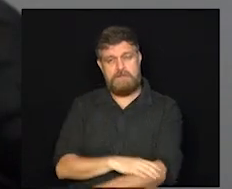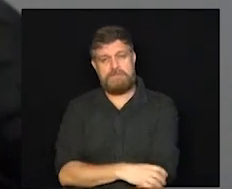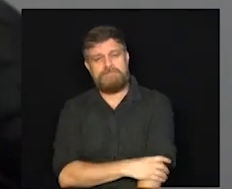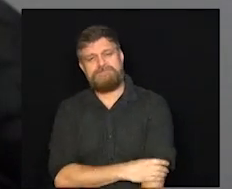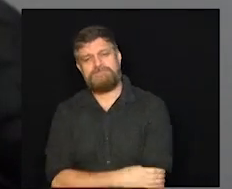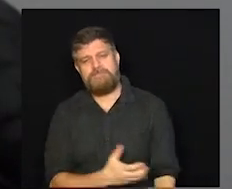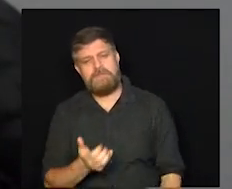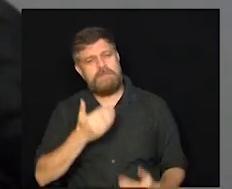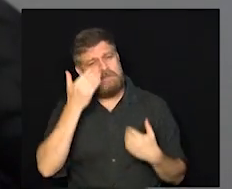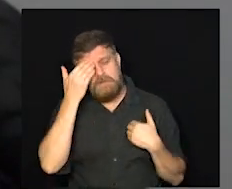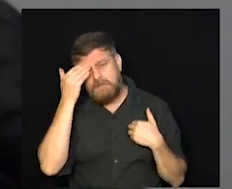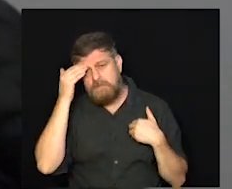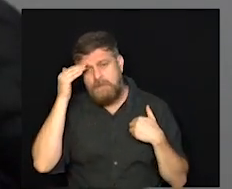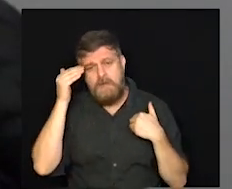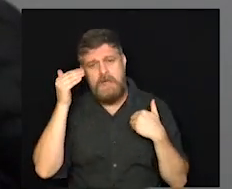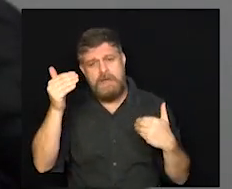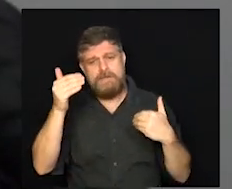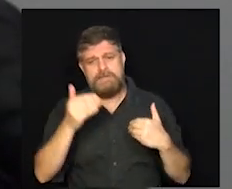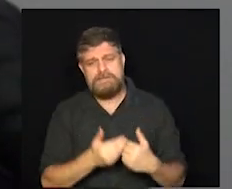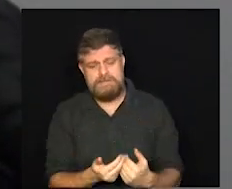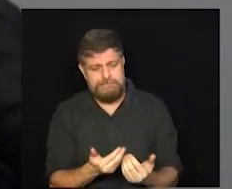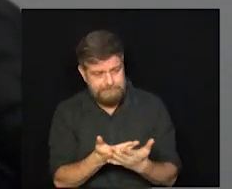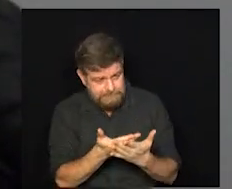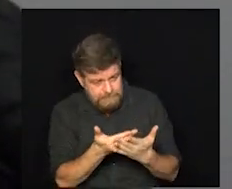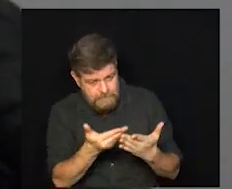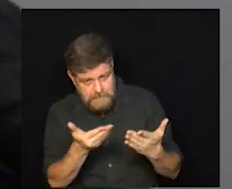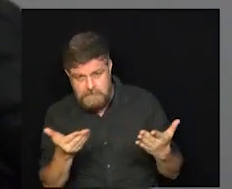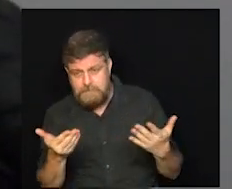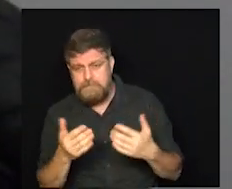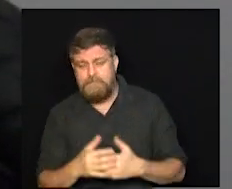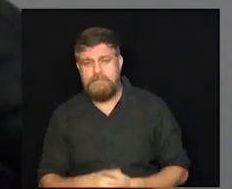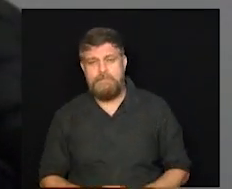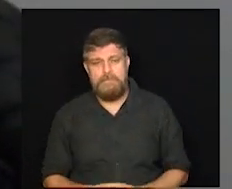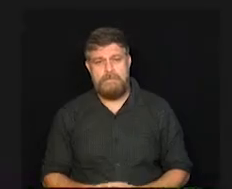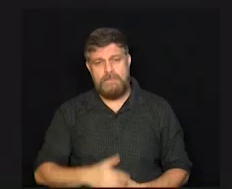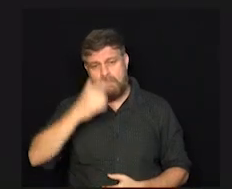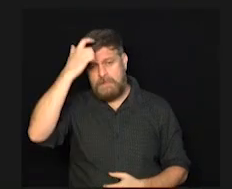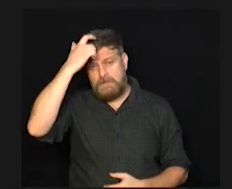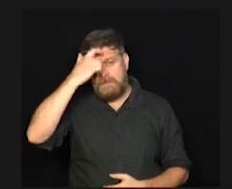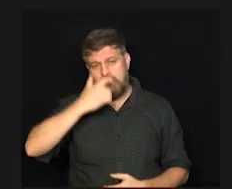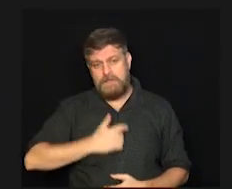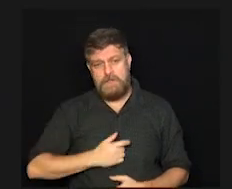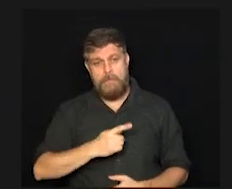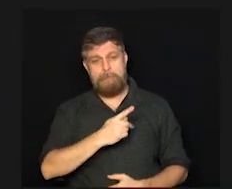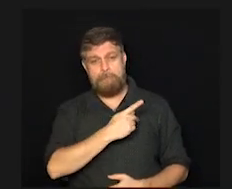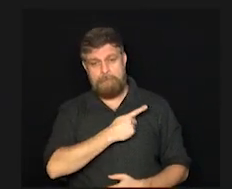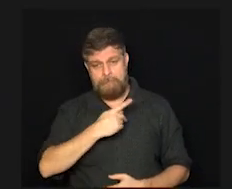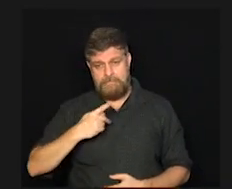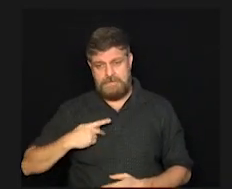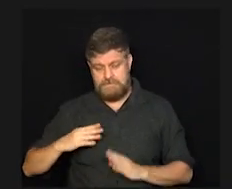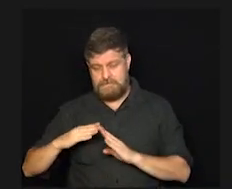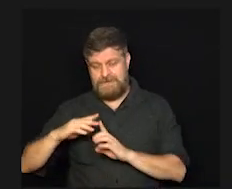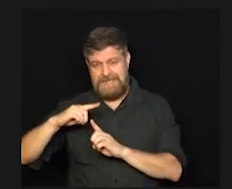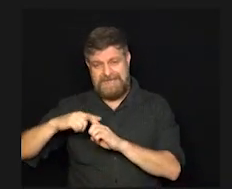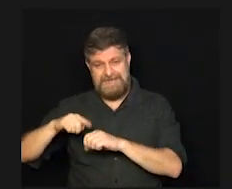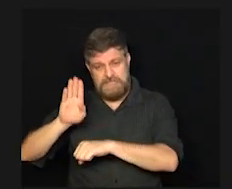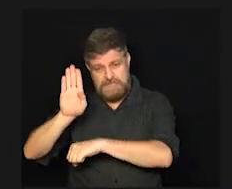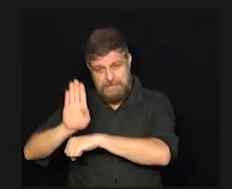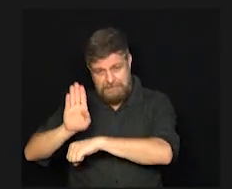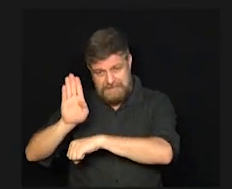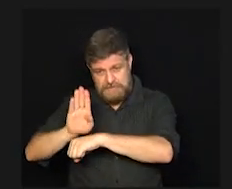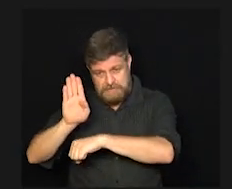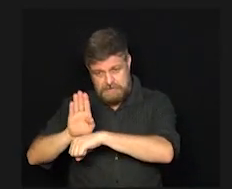Agradeço aí a todos. Eu sou pastor na Igreja Batista ali no Jardim